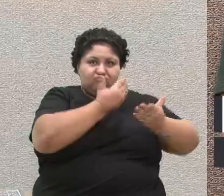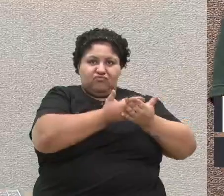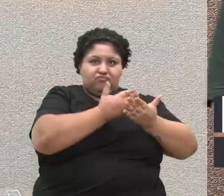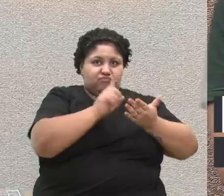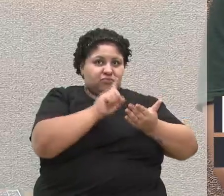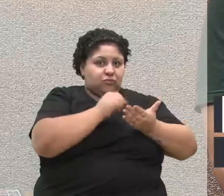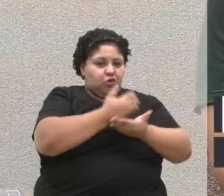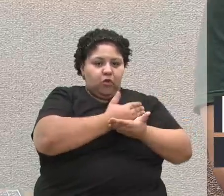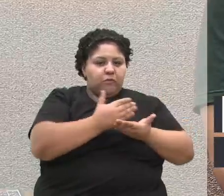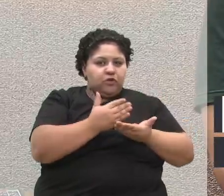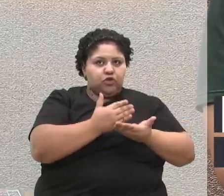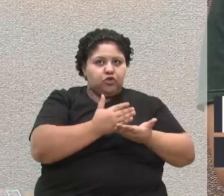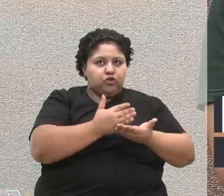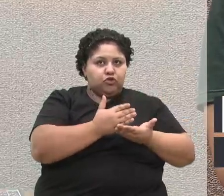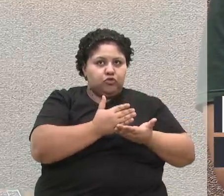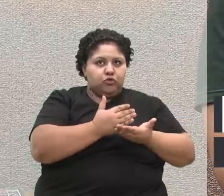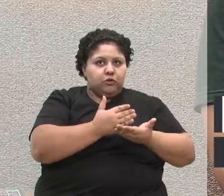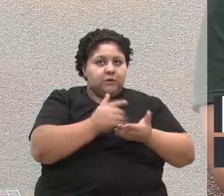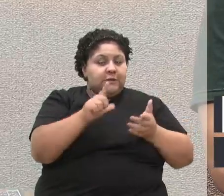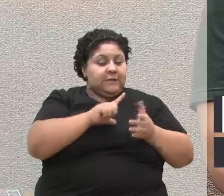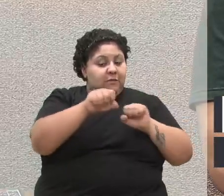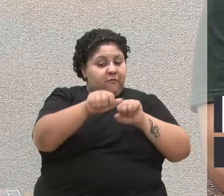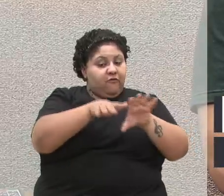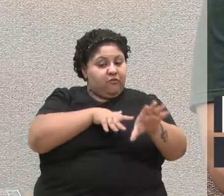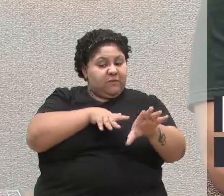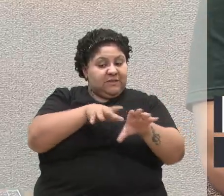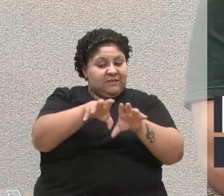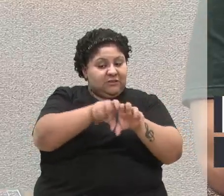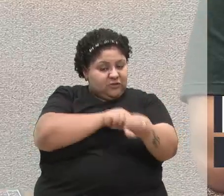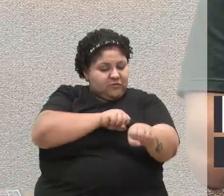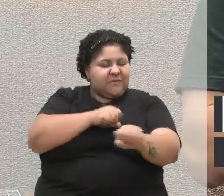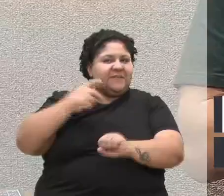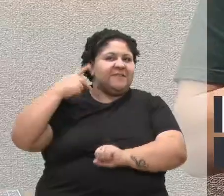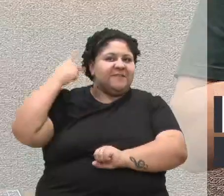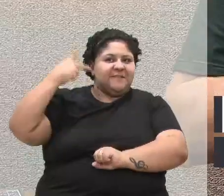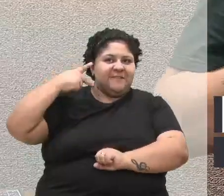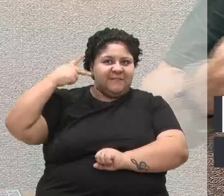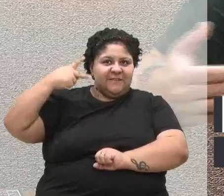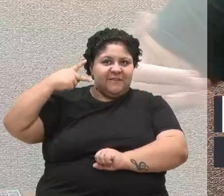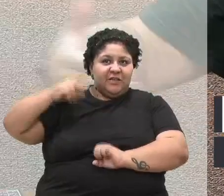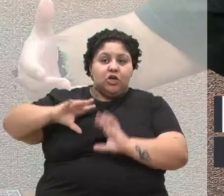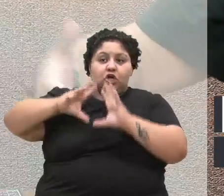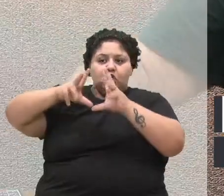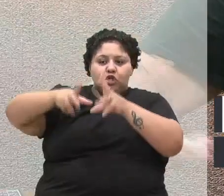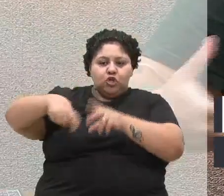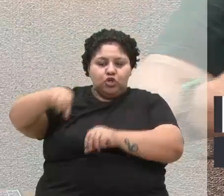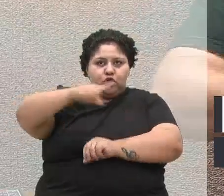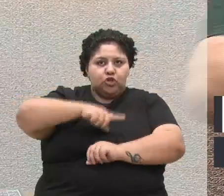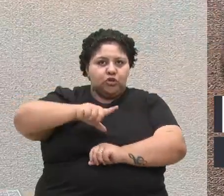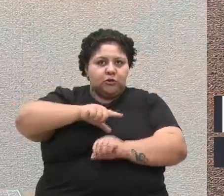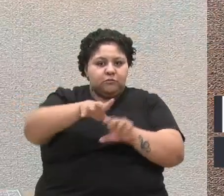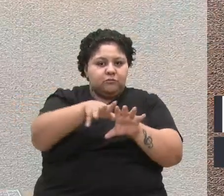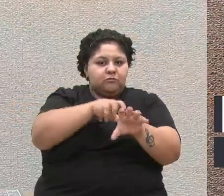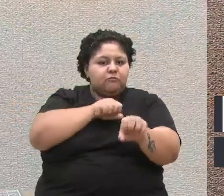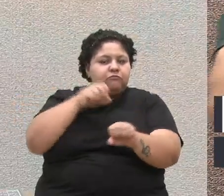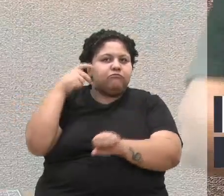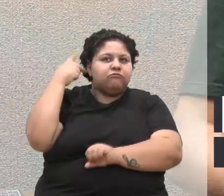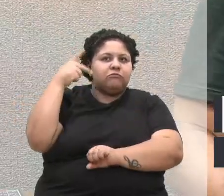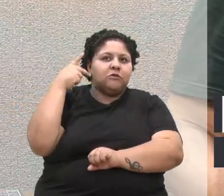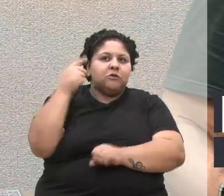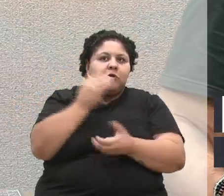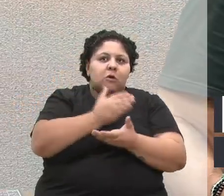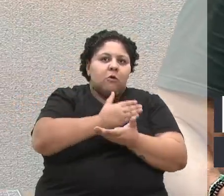do nada, ele tem uma formação política, evidentemente, todos nós temos uma formação política e a gente começou em algum